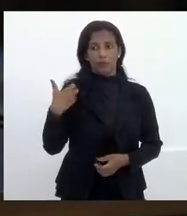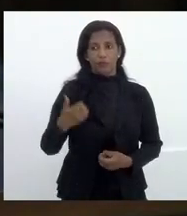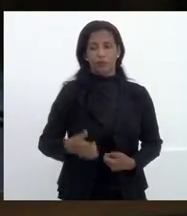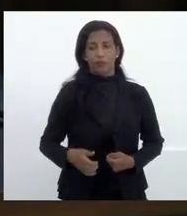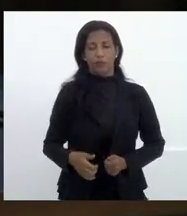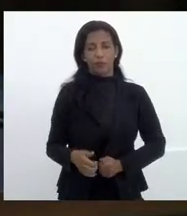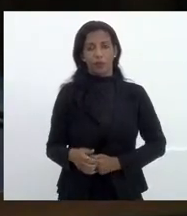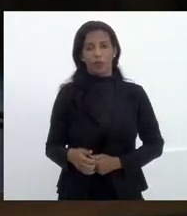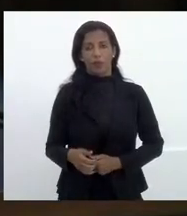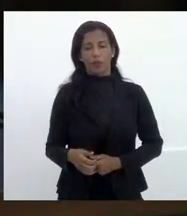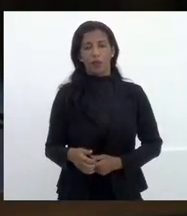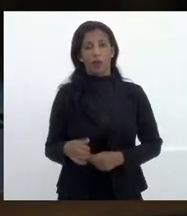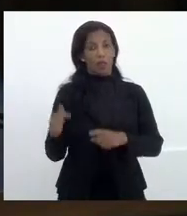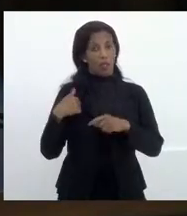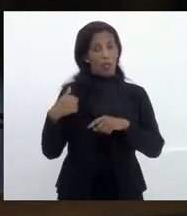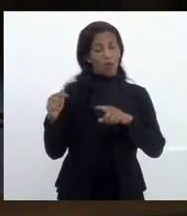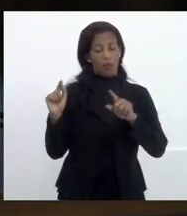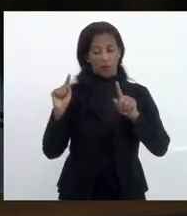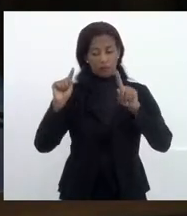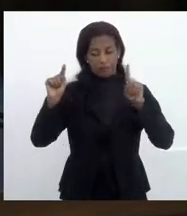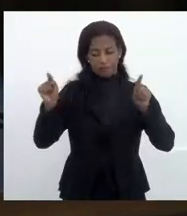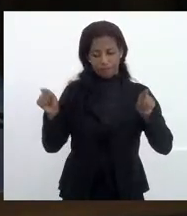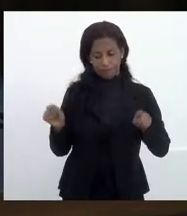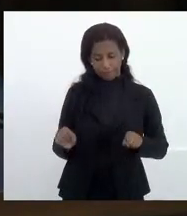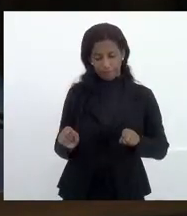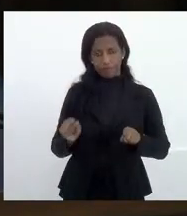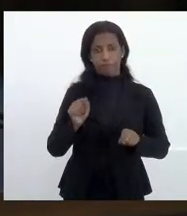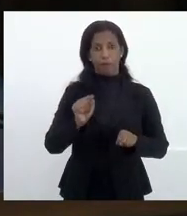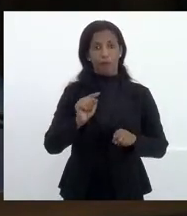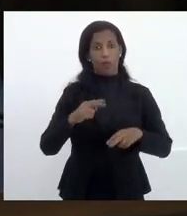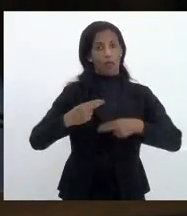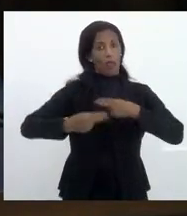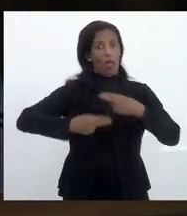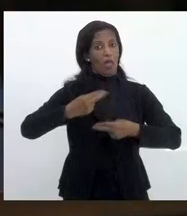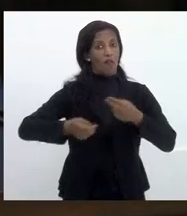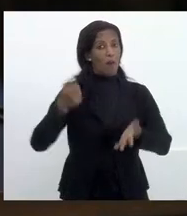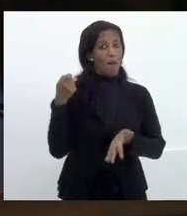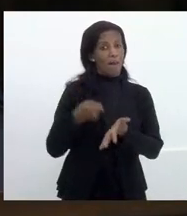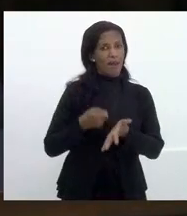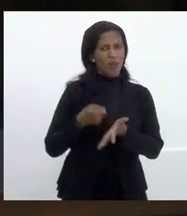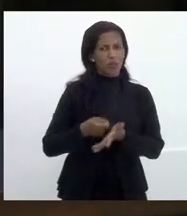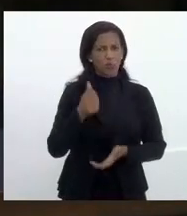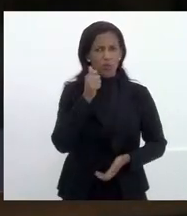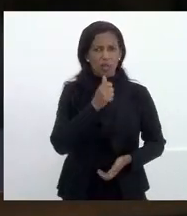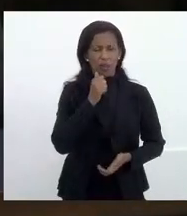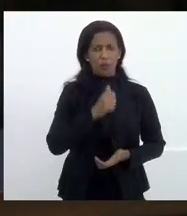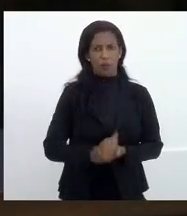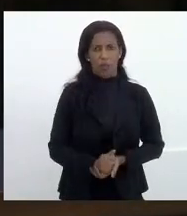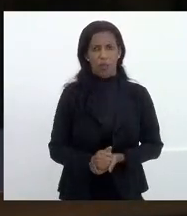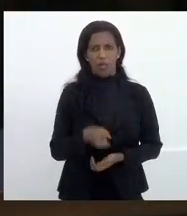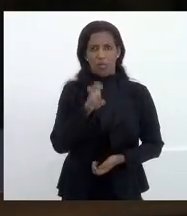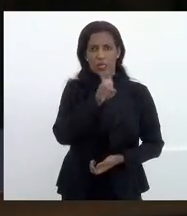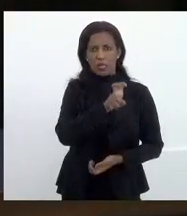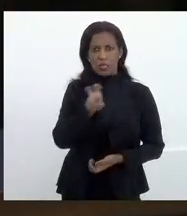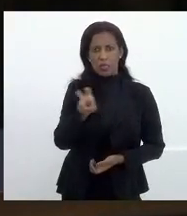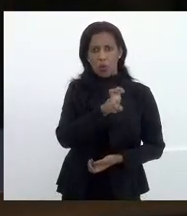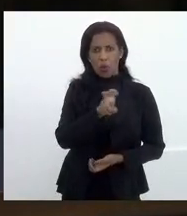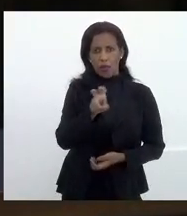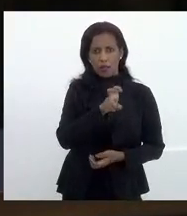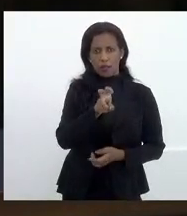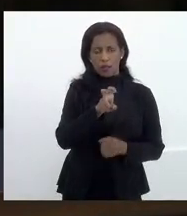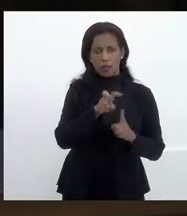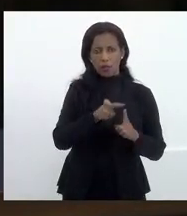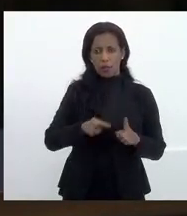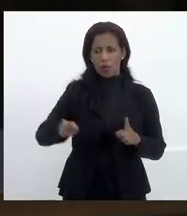casacos nesse tom faz um parênteses Porque a reforma é mais dura com as mulheres a idade aumentou de 55